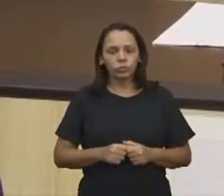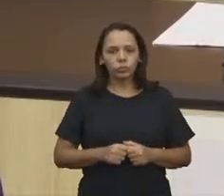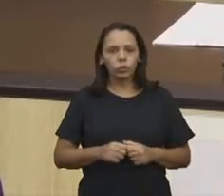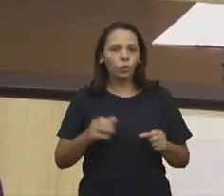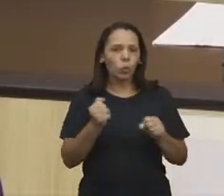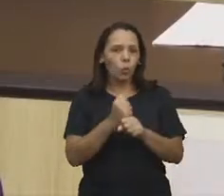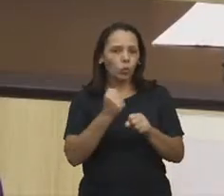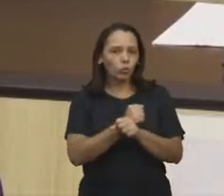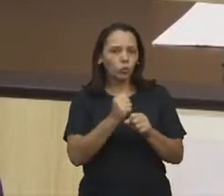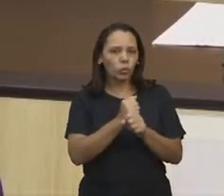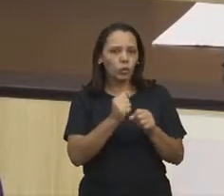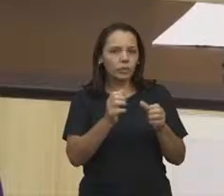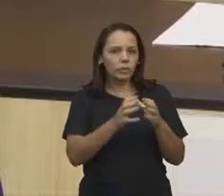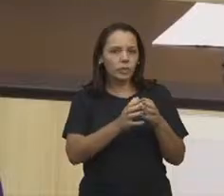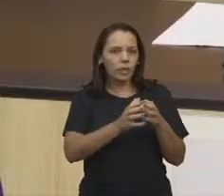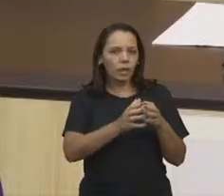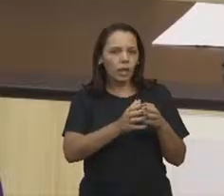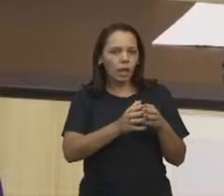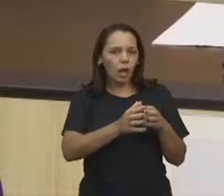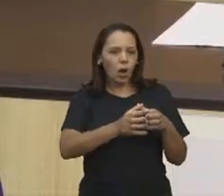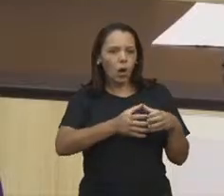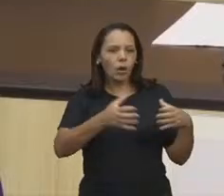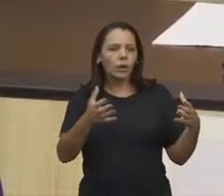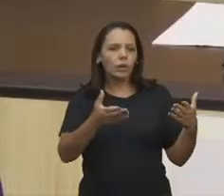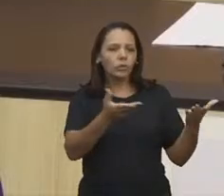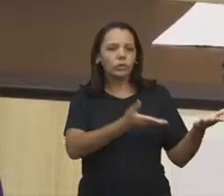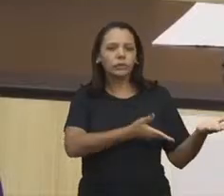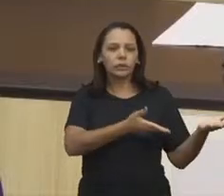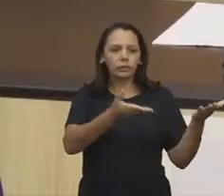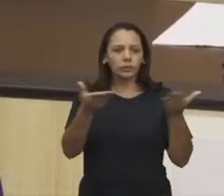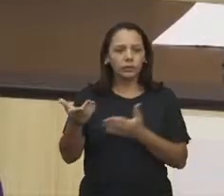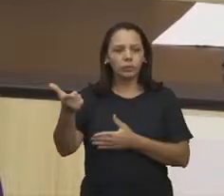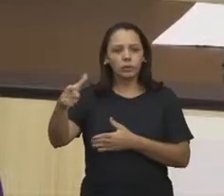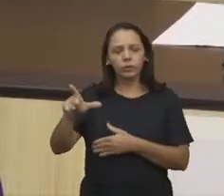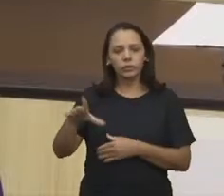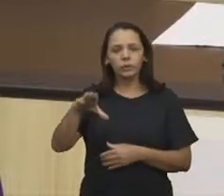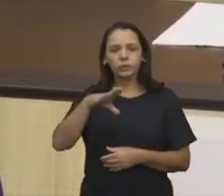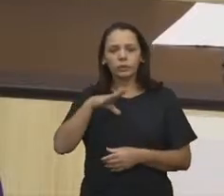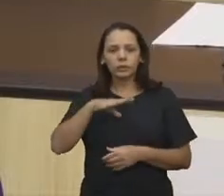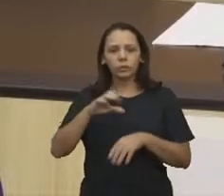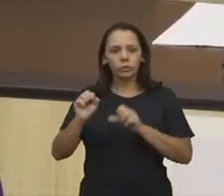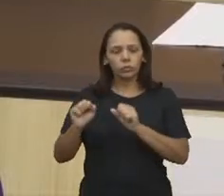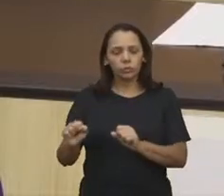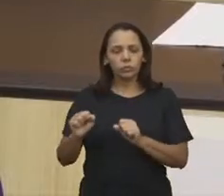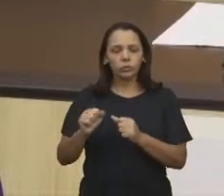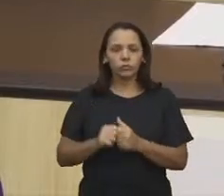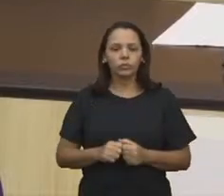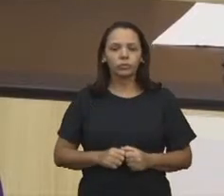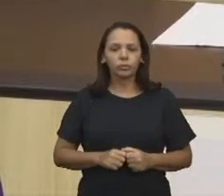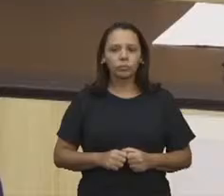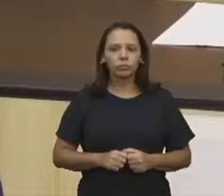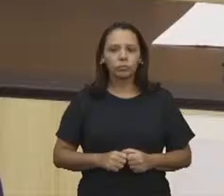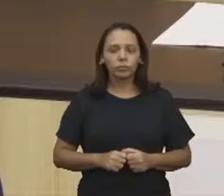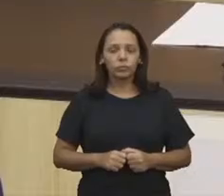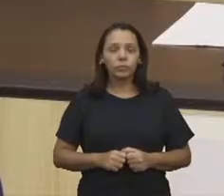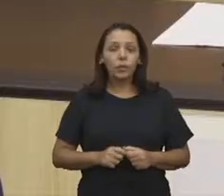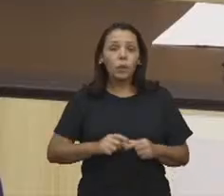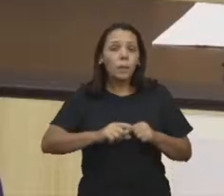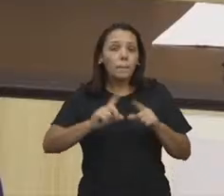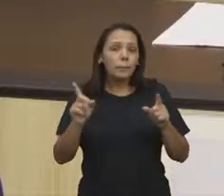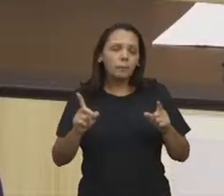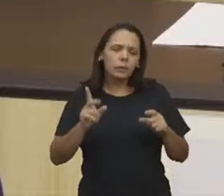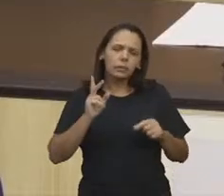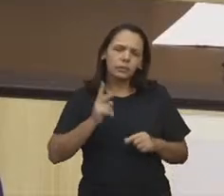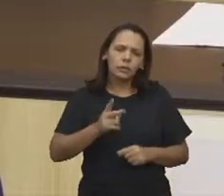cidade. E eles aqui... tem um caminhão, tem uma reta escavadeira, e quem nessa cidade que não faz a reforma no dia a dia, que